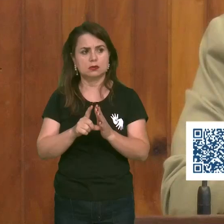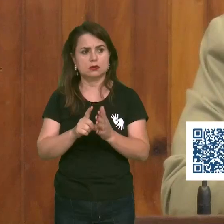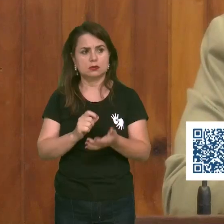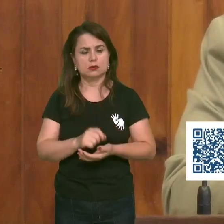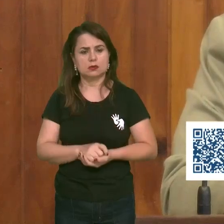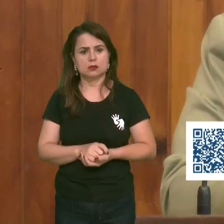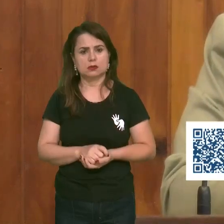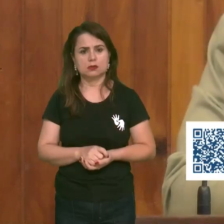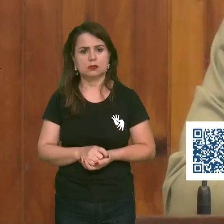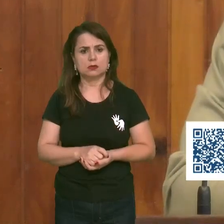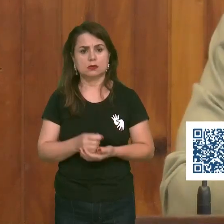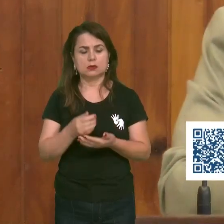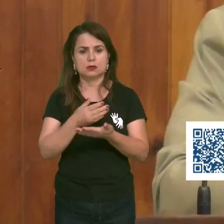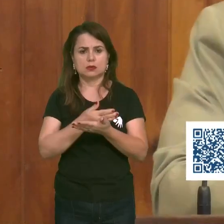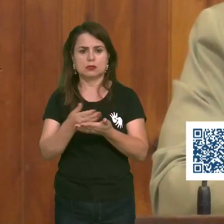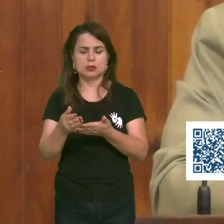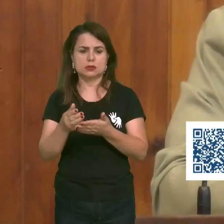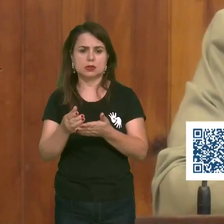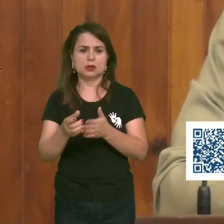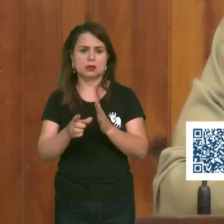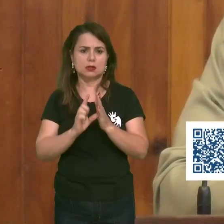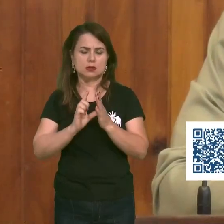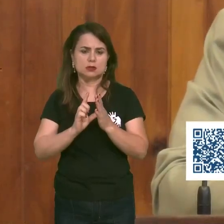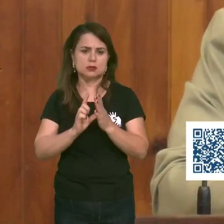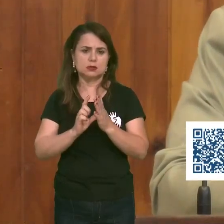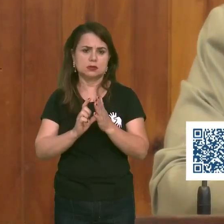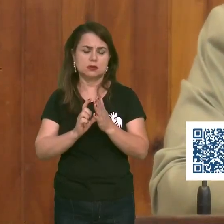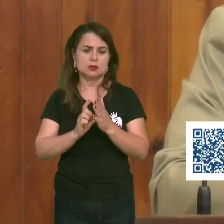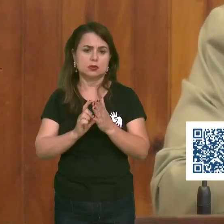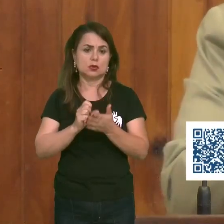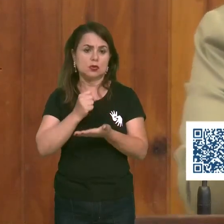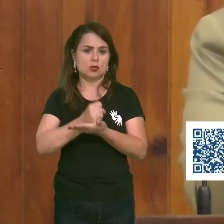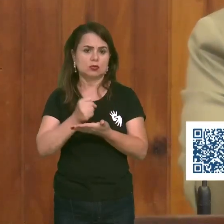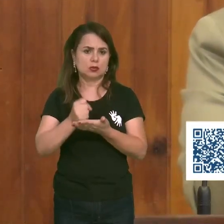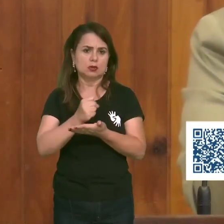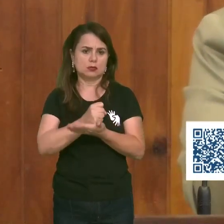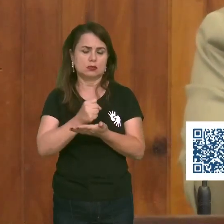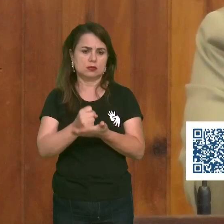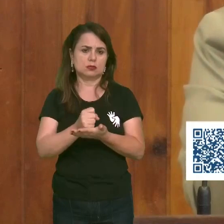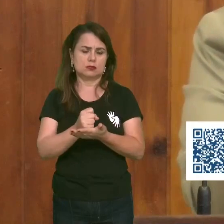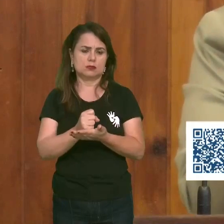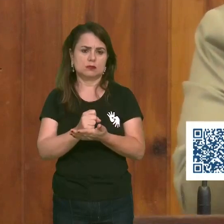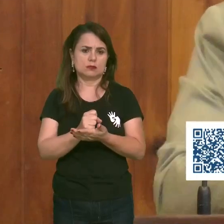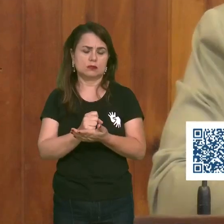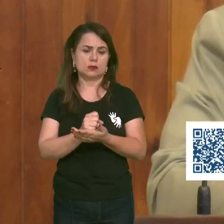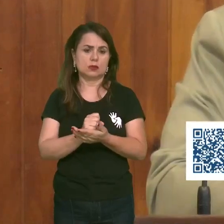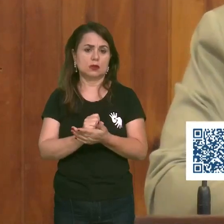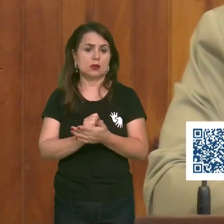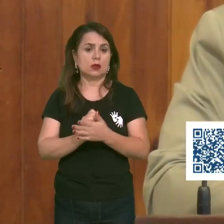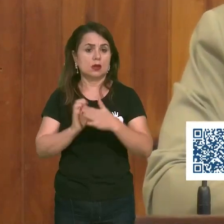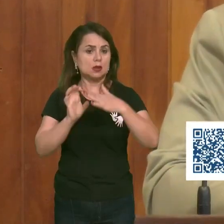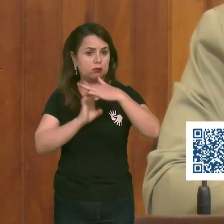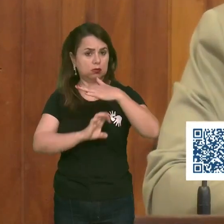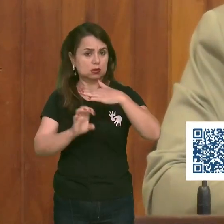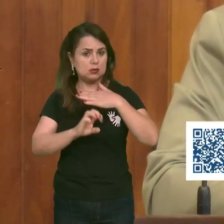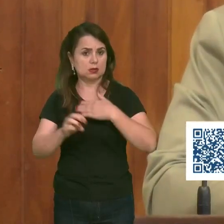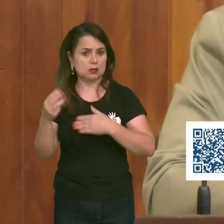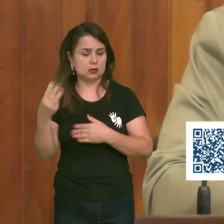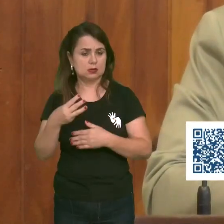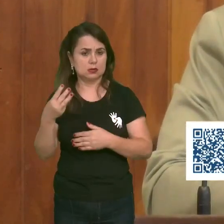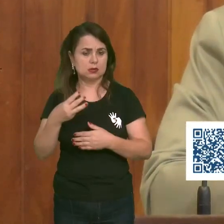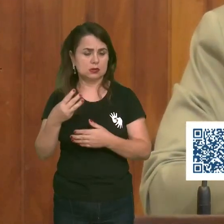a as iniciar o contrato a empresa ganhadora que é Santa Casa de Xavantes já